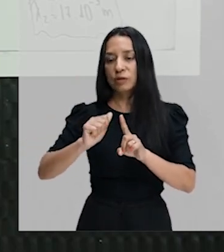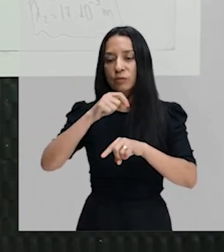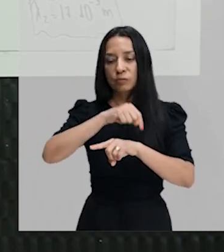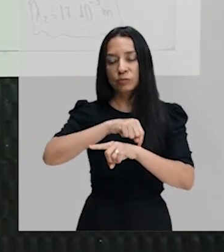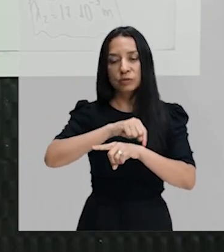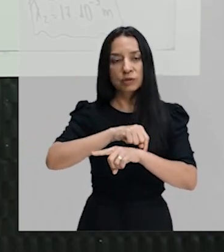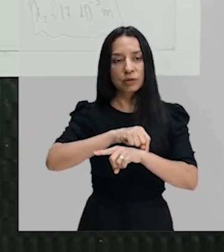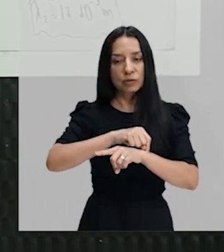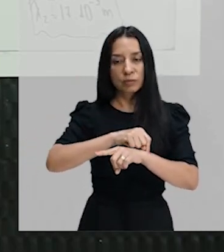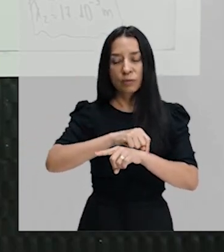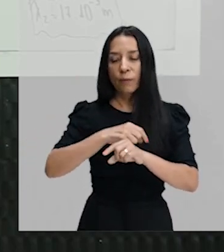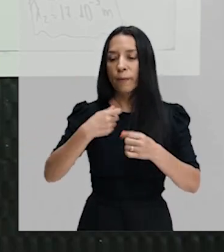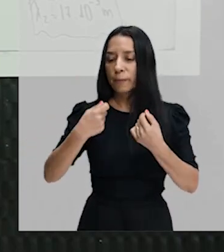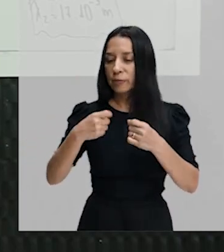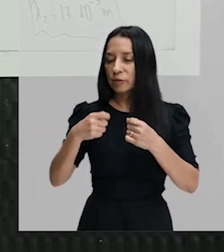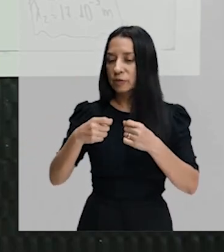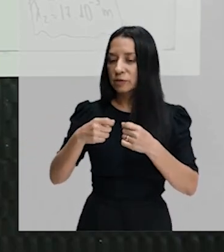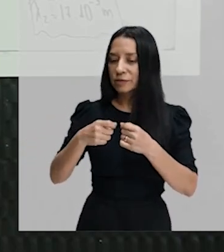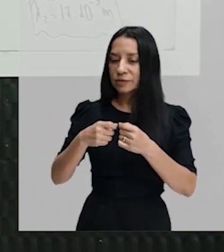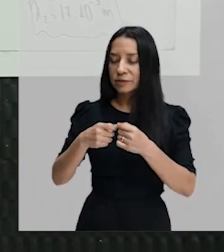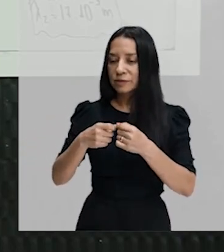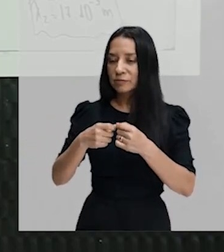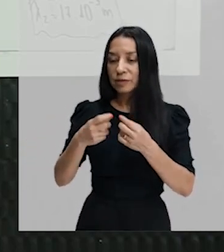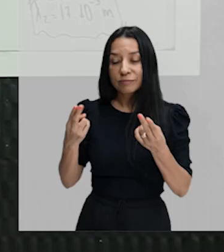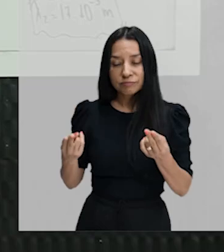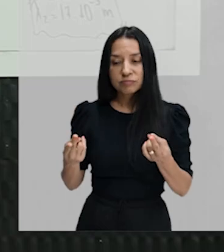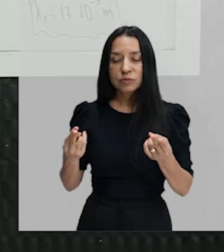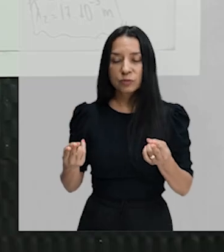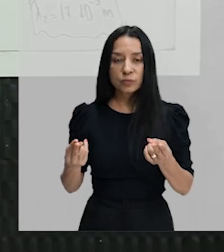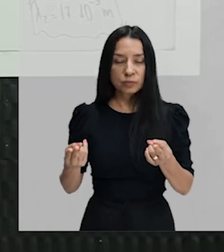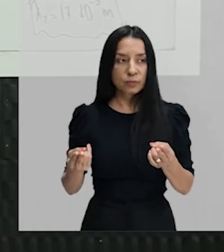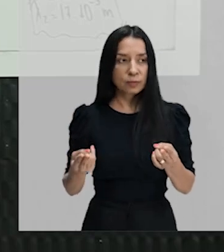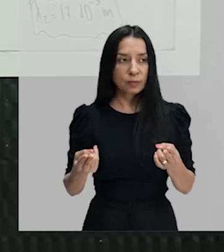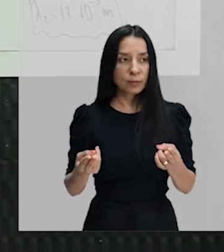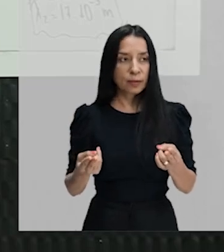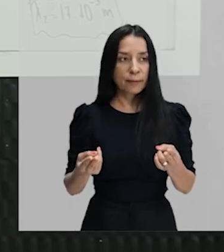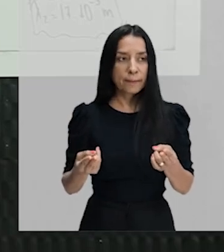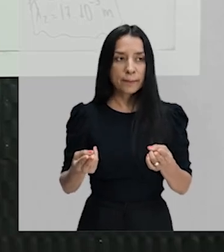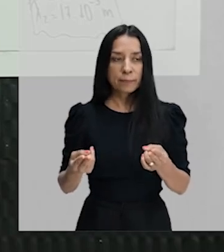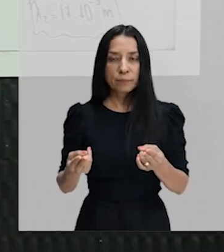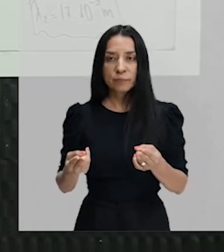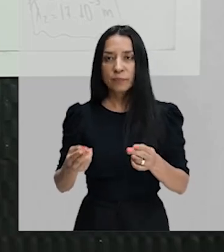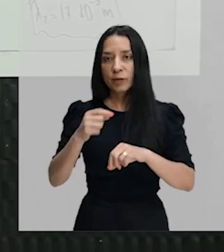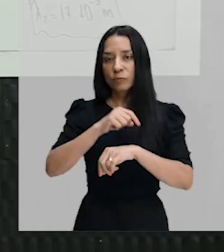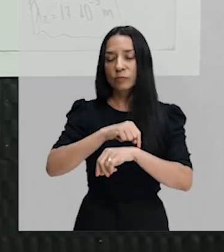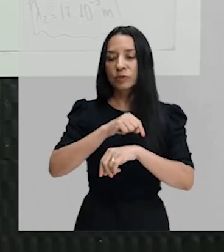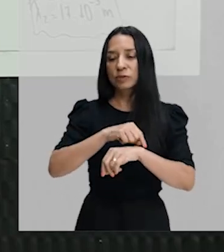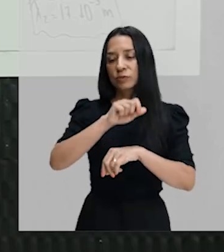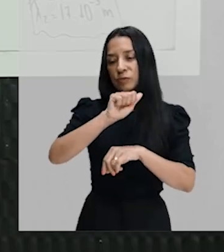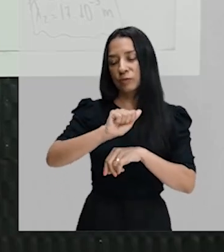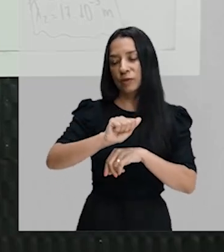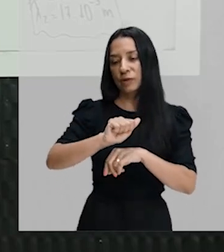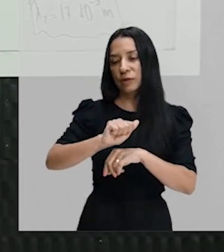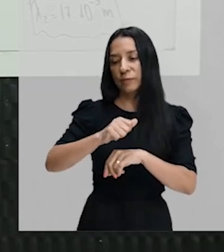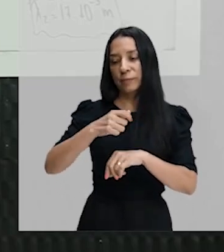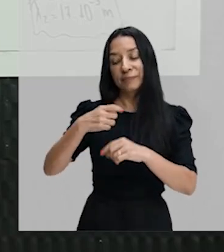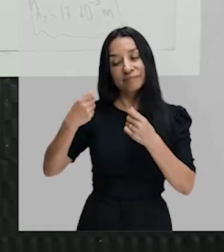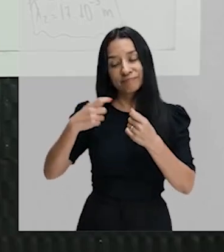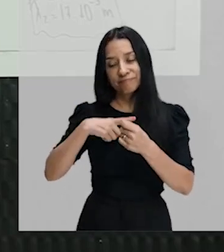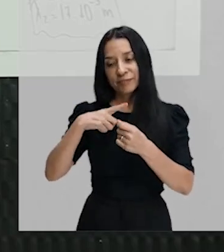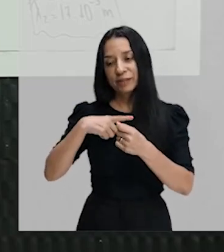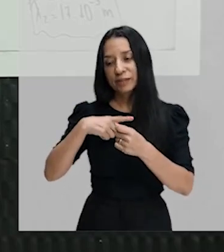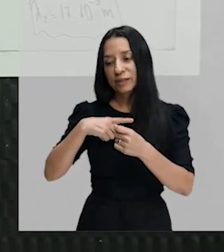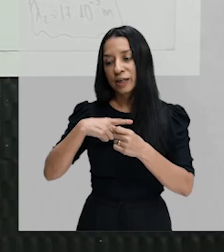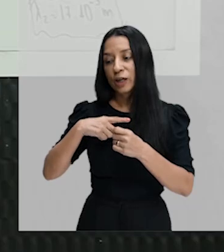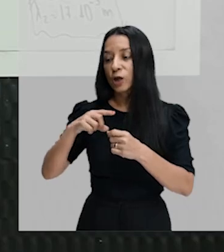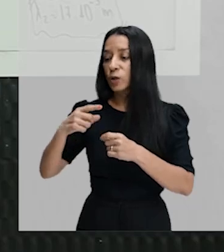que seguir a mesma lógica então o comprimento né quer dizer o período bem tinha que ser duas vezes um período a também e